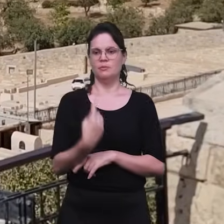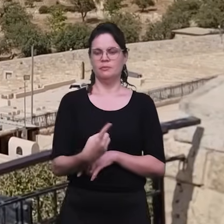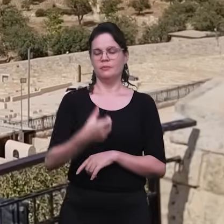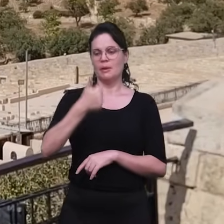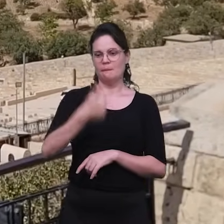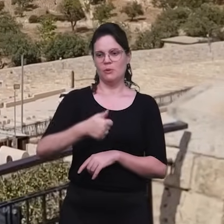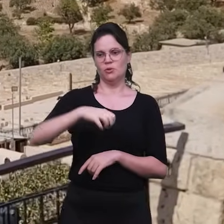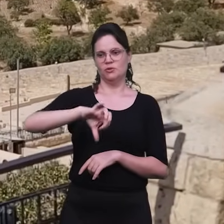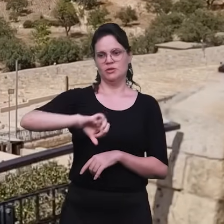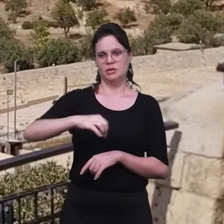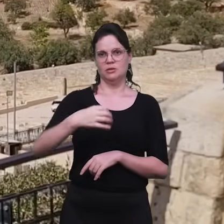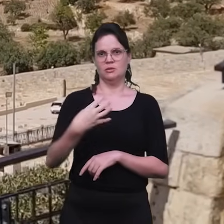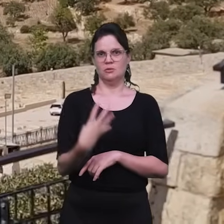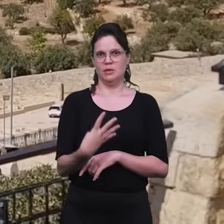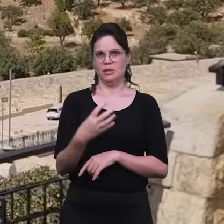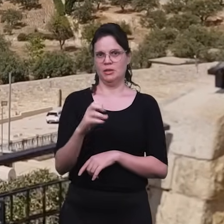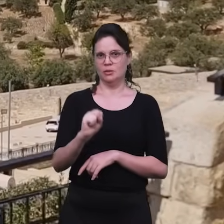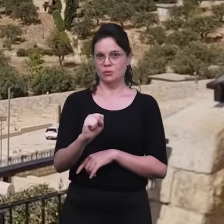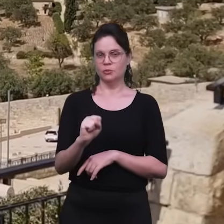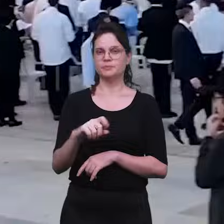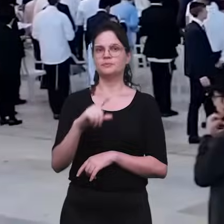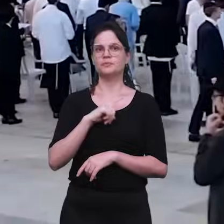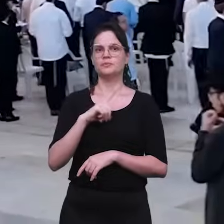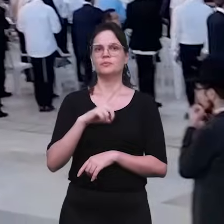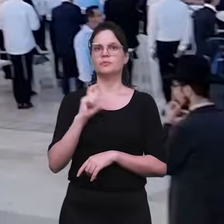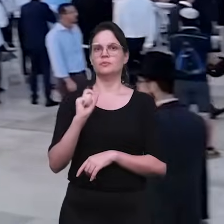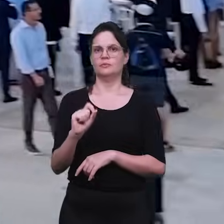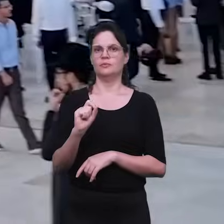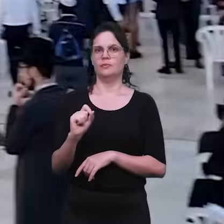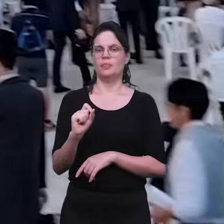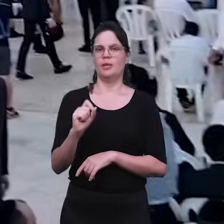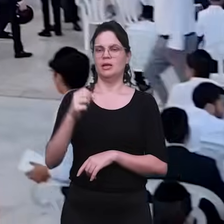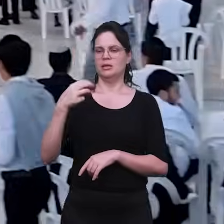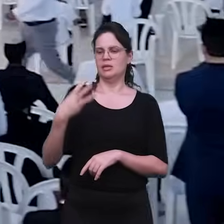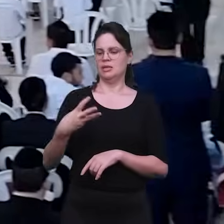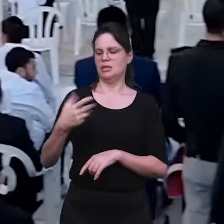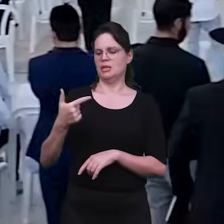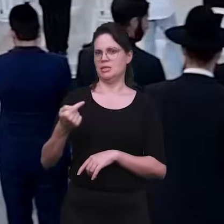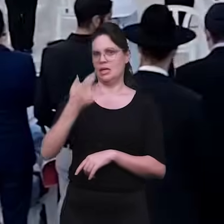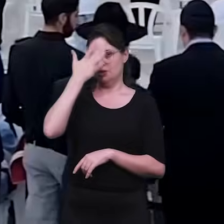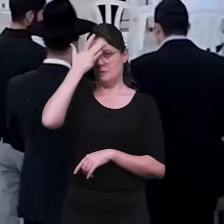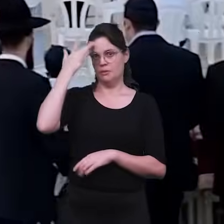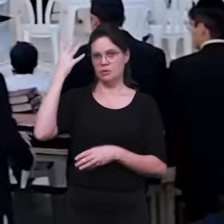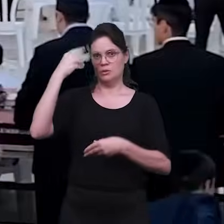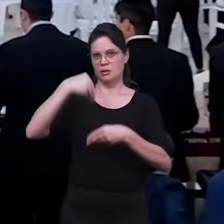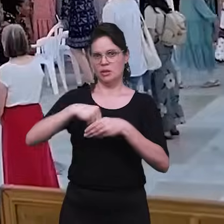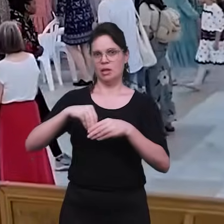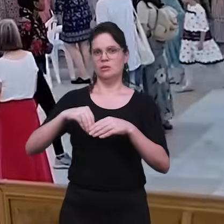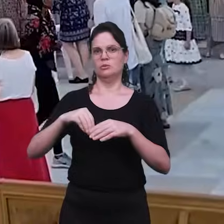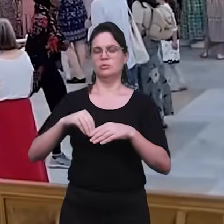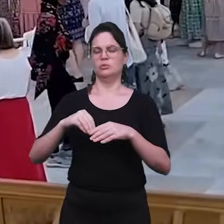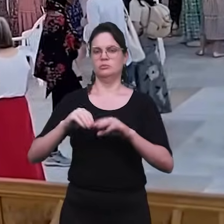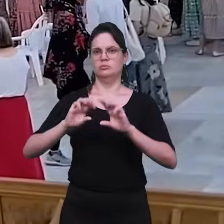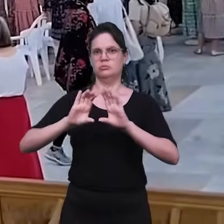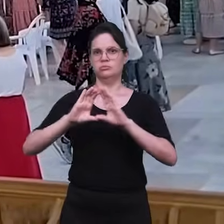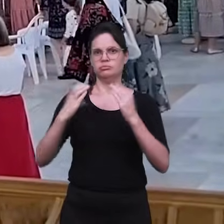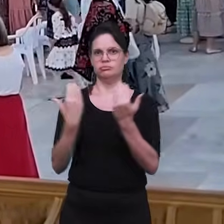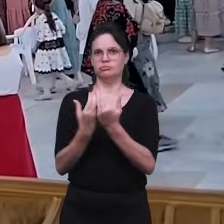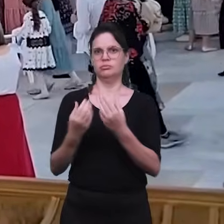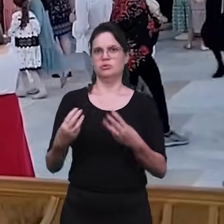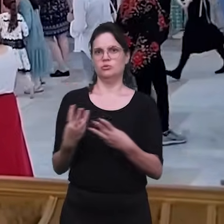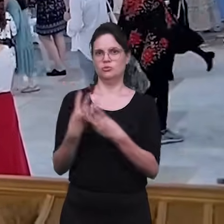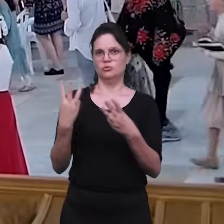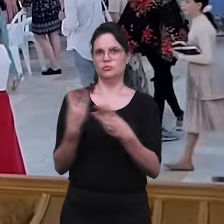1948, Davi Ben-Gurion e 37 membros do parlamento judeu